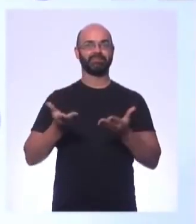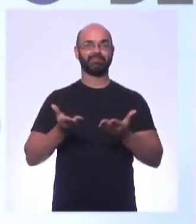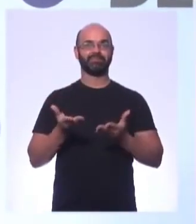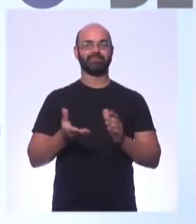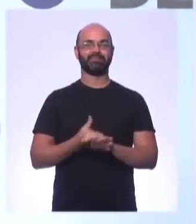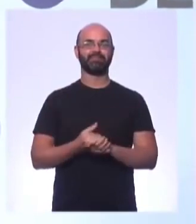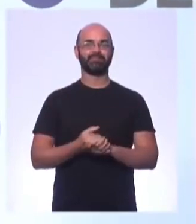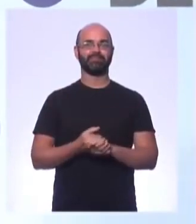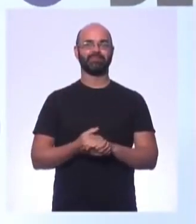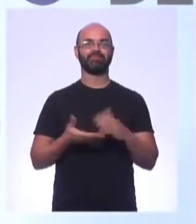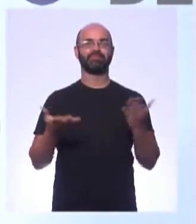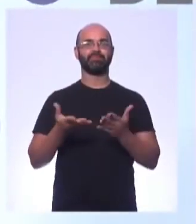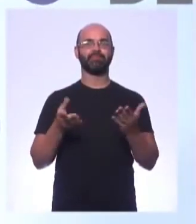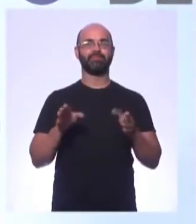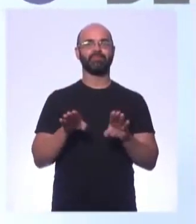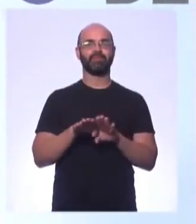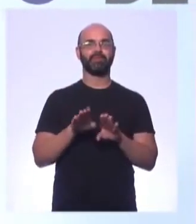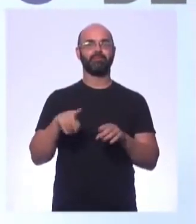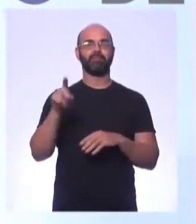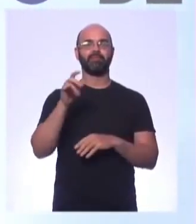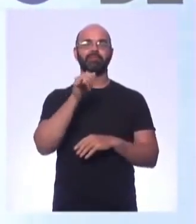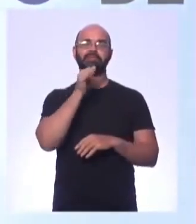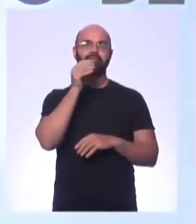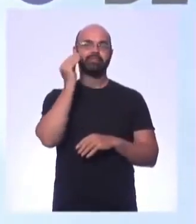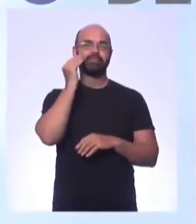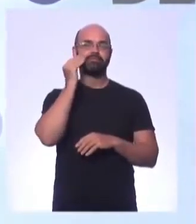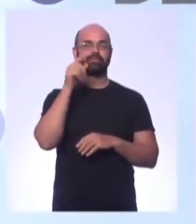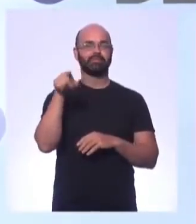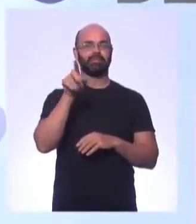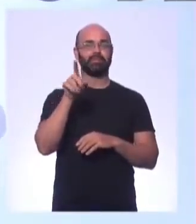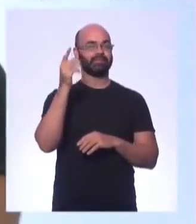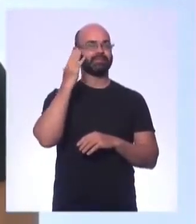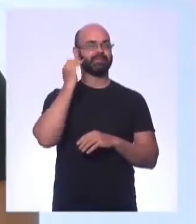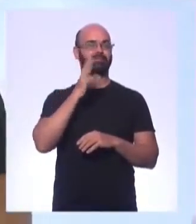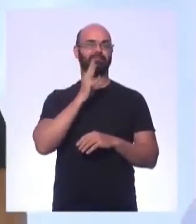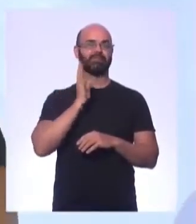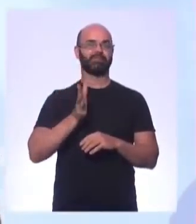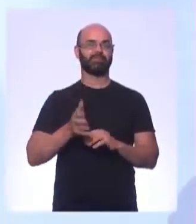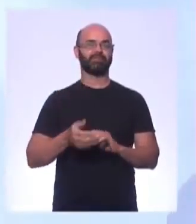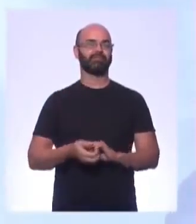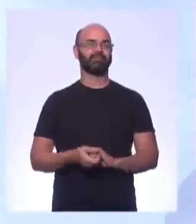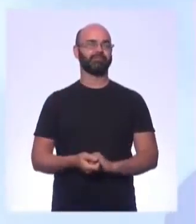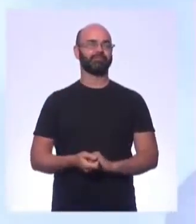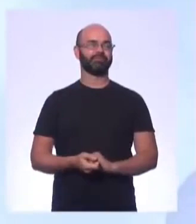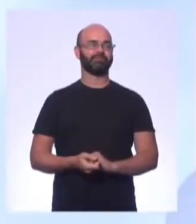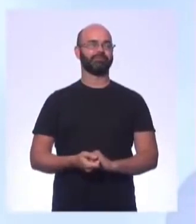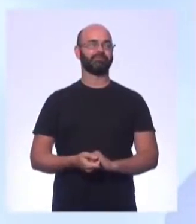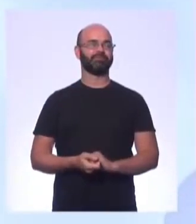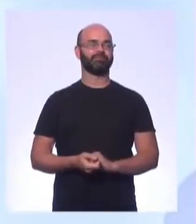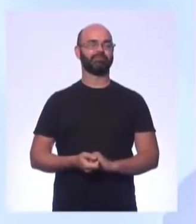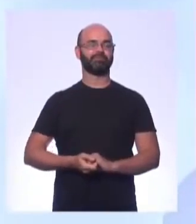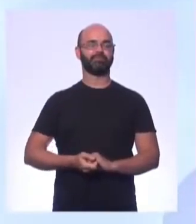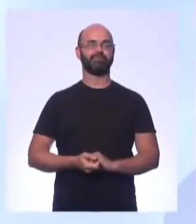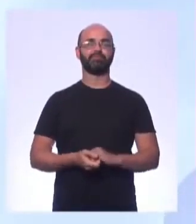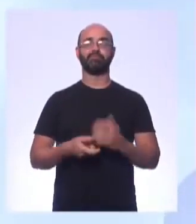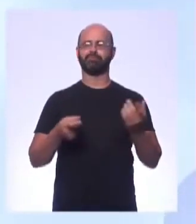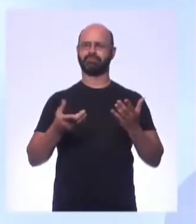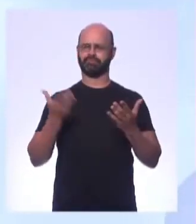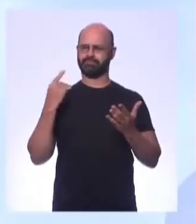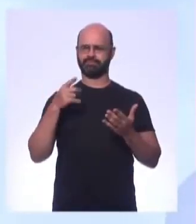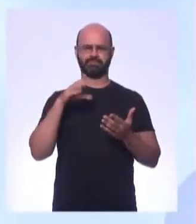também usar um simulador que você já conhece aí, certo? Então o que acontece, ó? E eu sei também que tiveram uma aula de português,